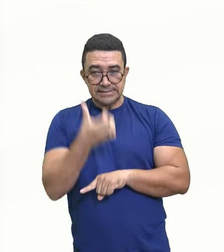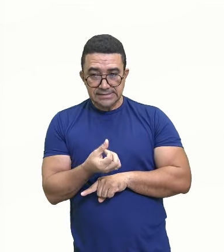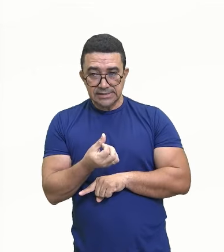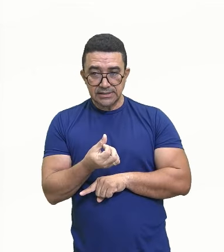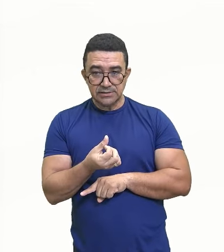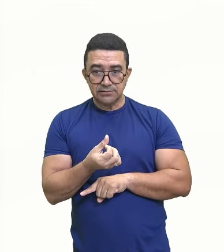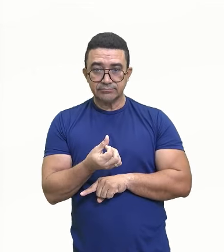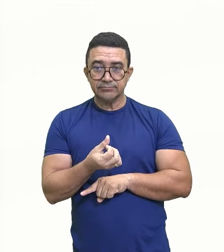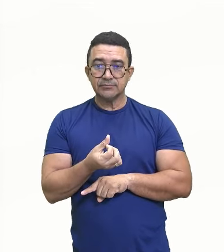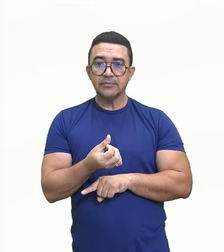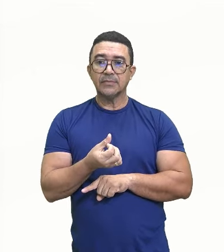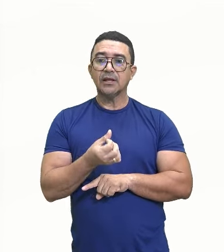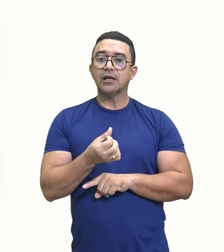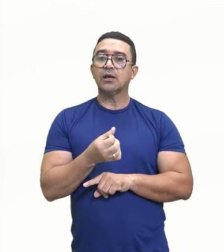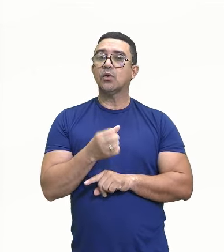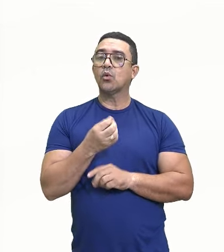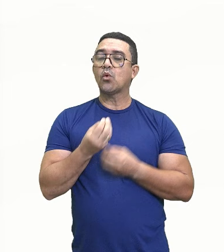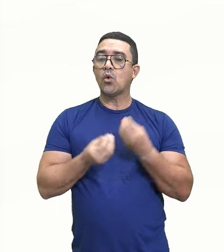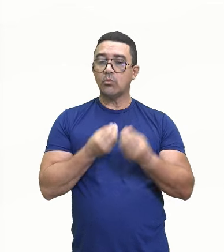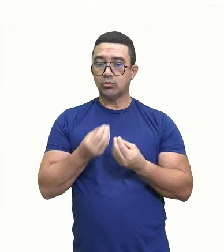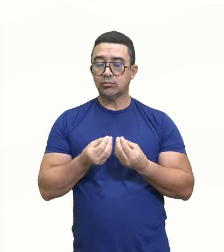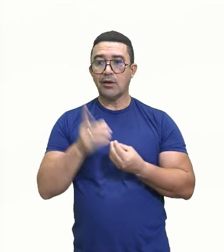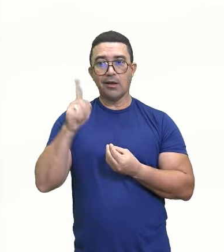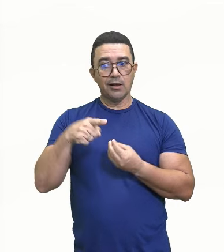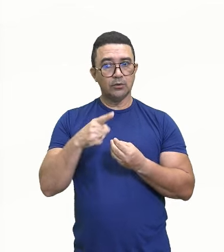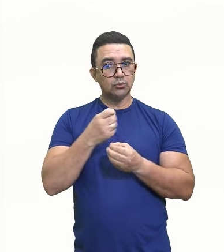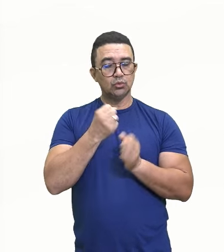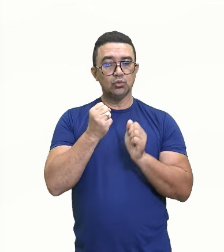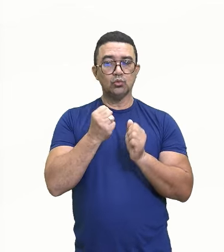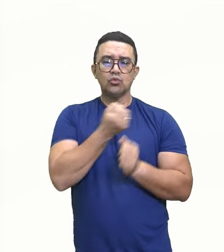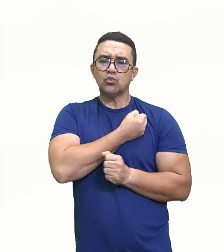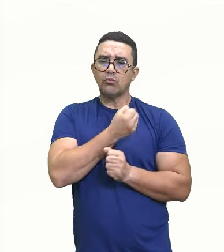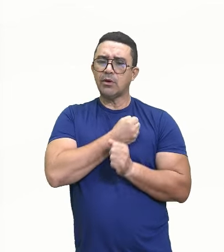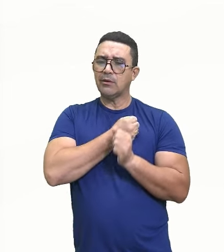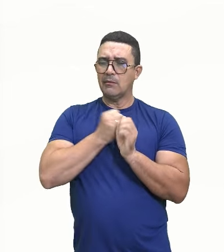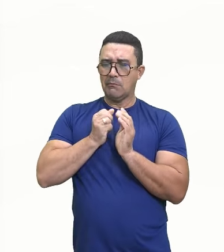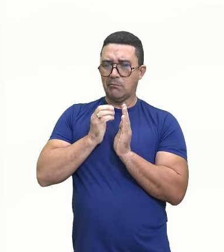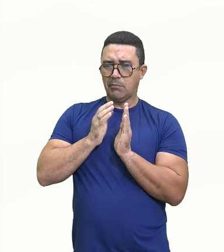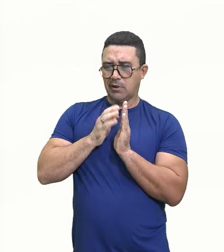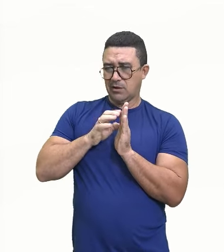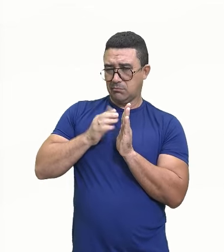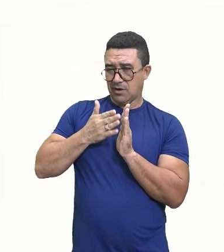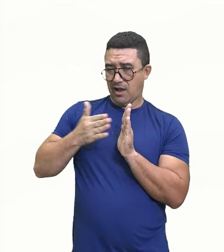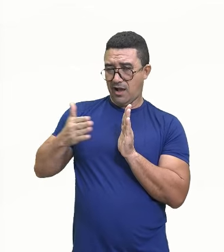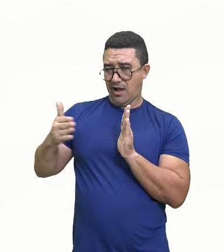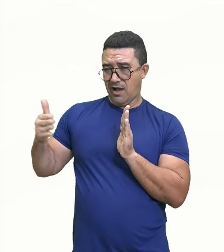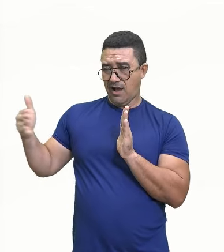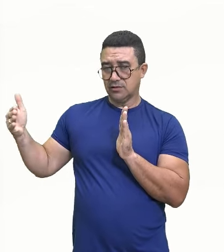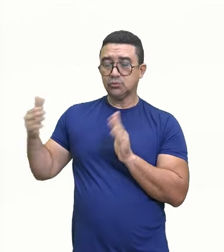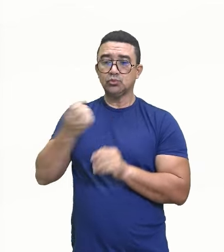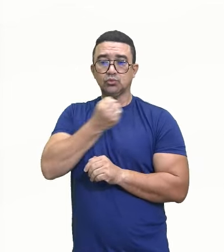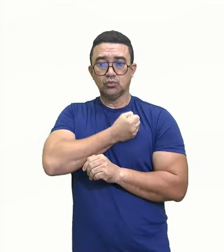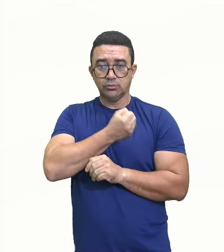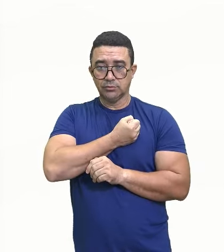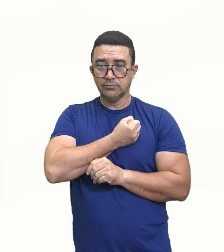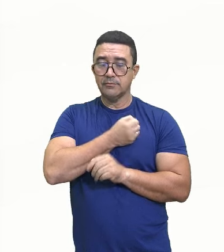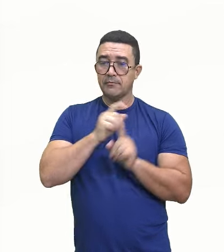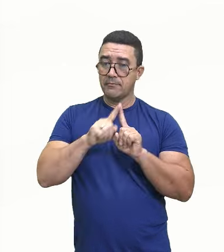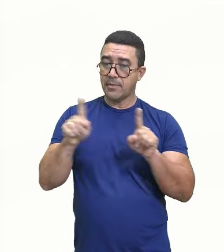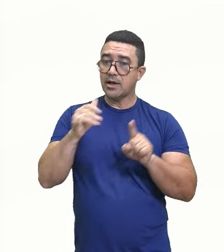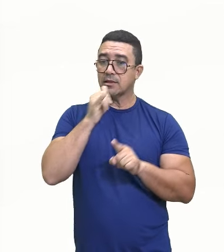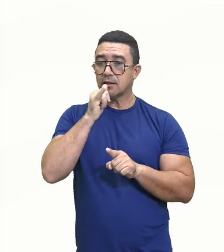16 vai ficar aí uma conta, um número enorme, certo? O que a gente faz então? Vamos utilizar recursos